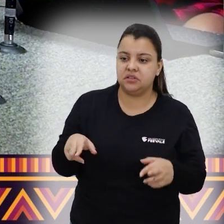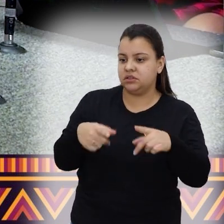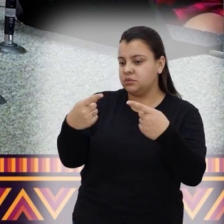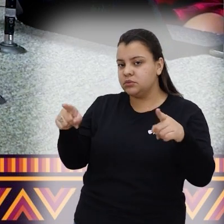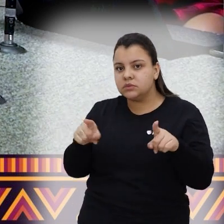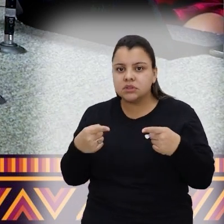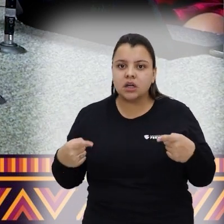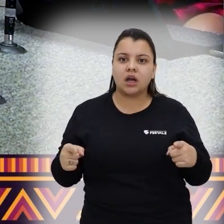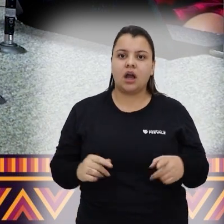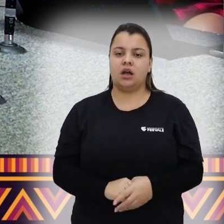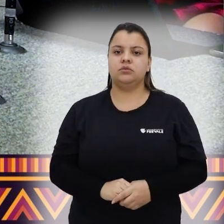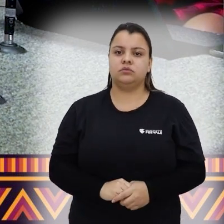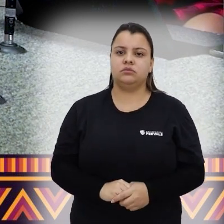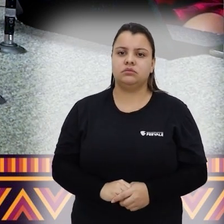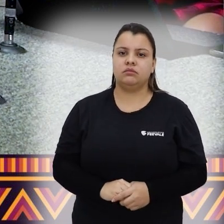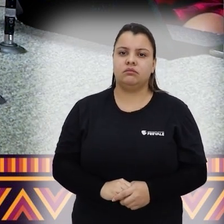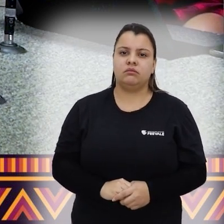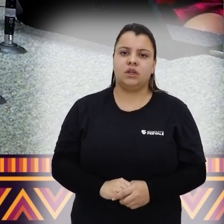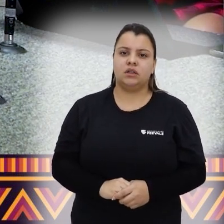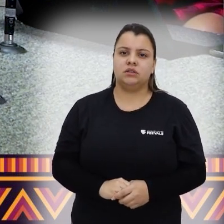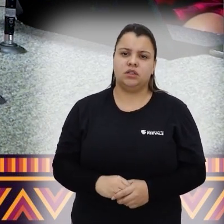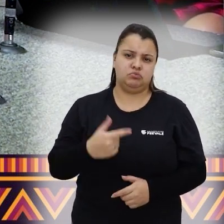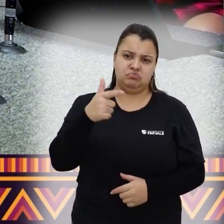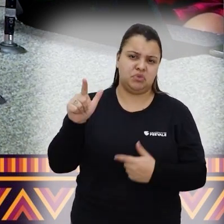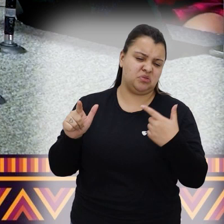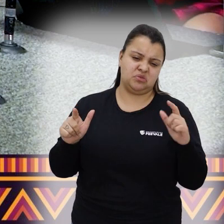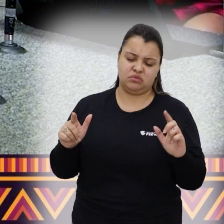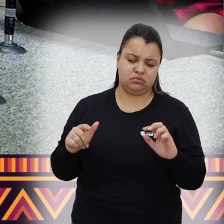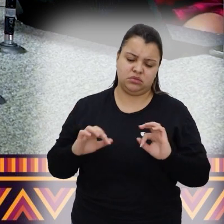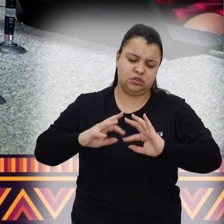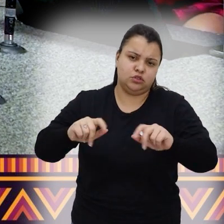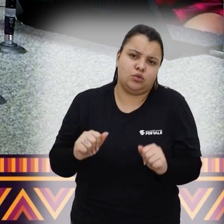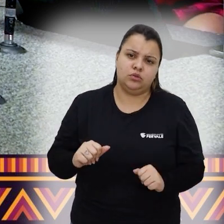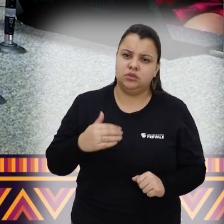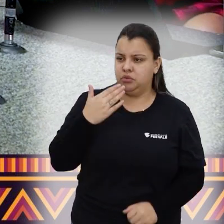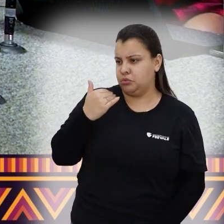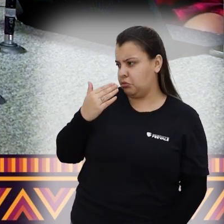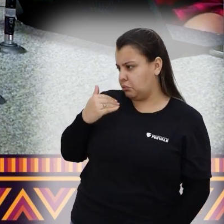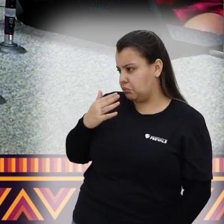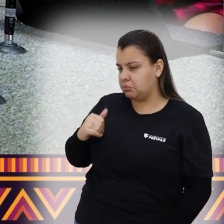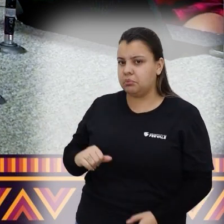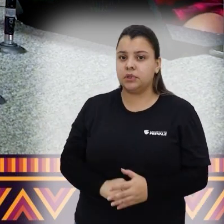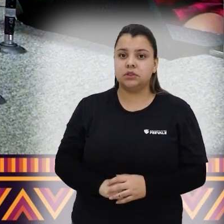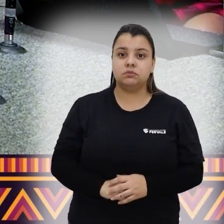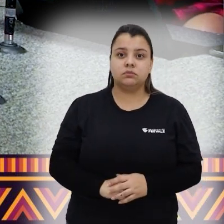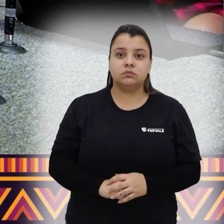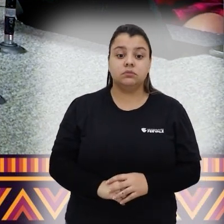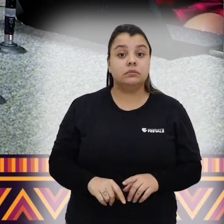né? Referências, o resto das referências culturais, de alimentação,